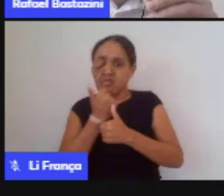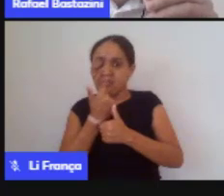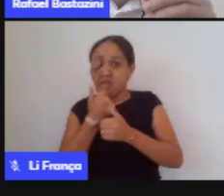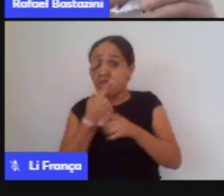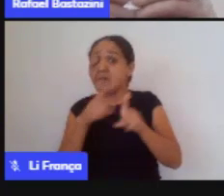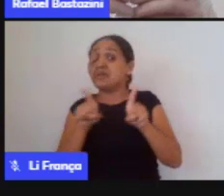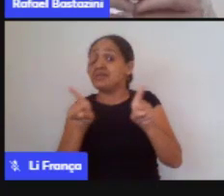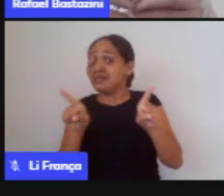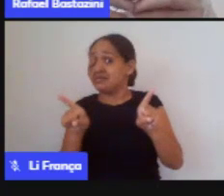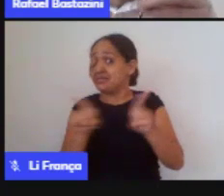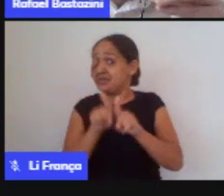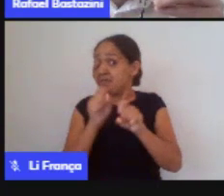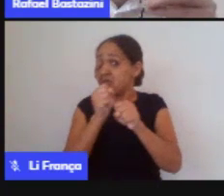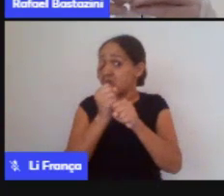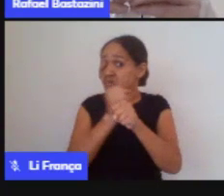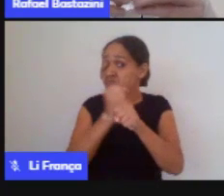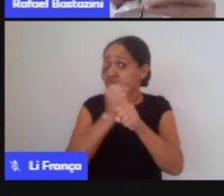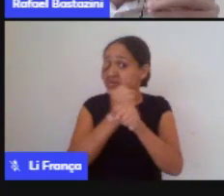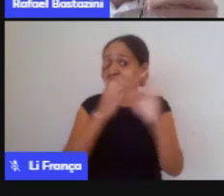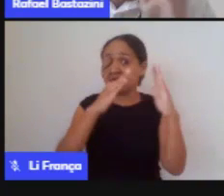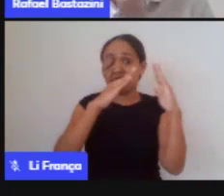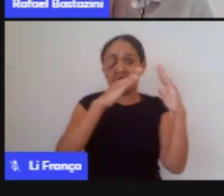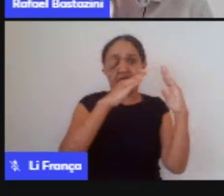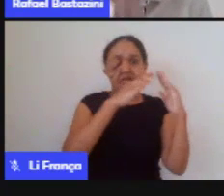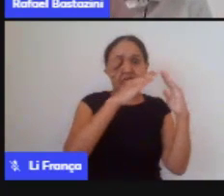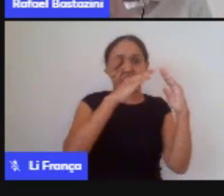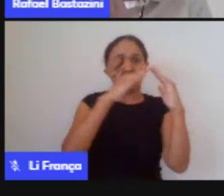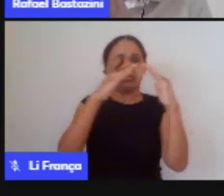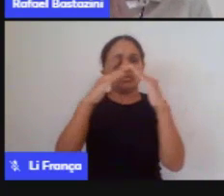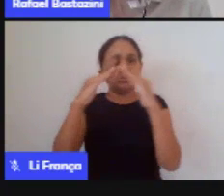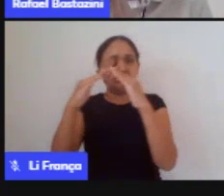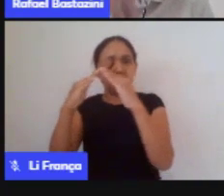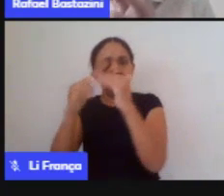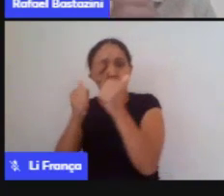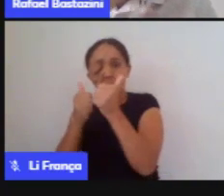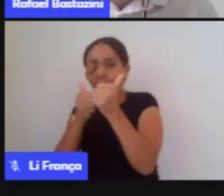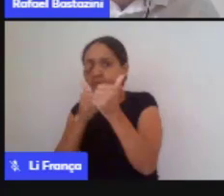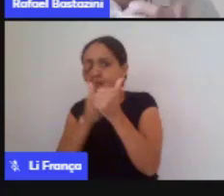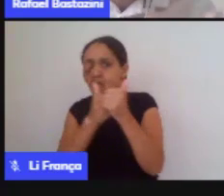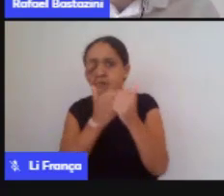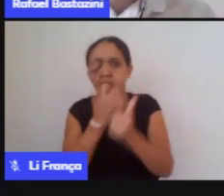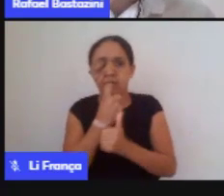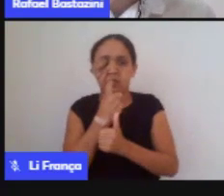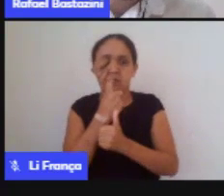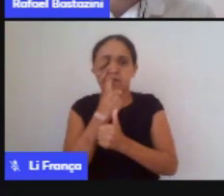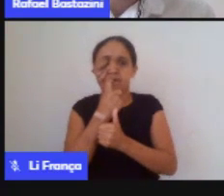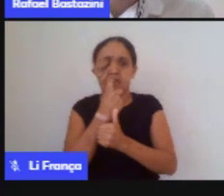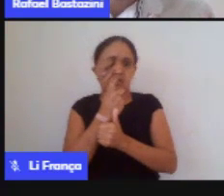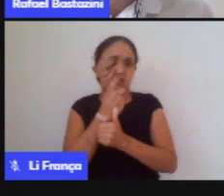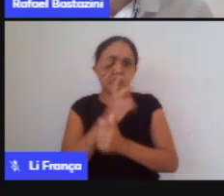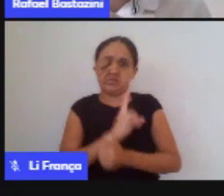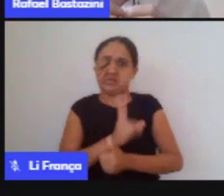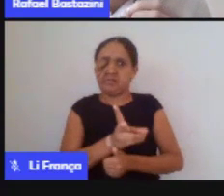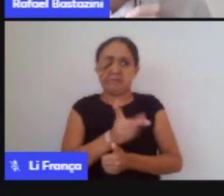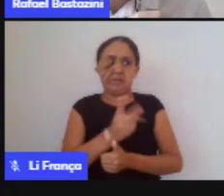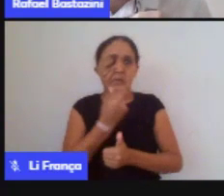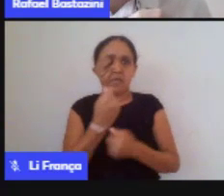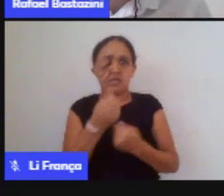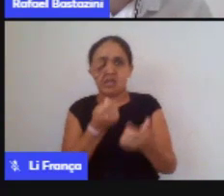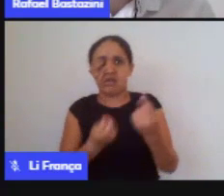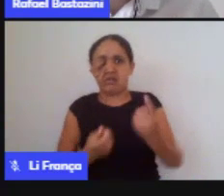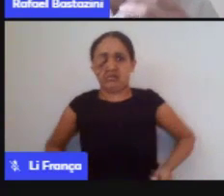construído conjuntos habitacionais de maneira contínua, um próximo ao outro, para não ter que gastar tanto dinheiro